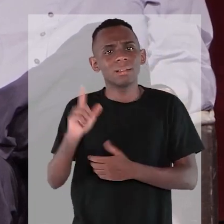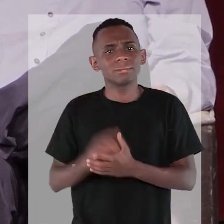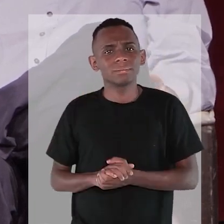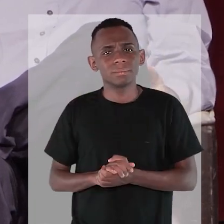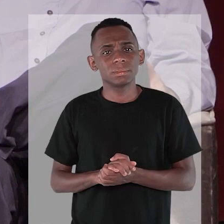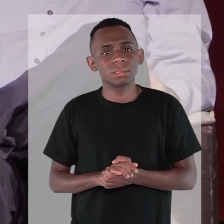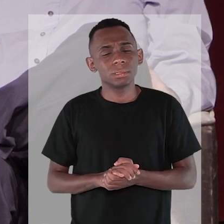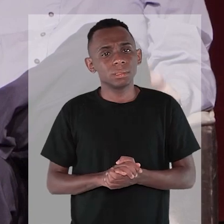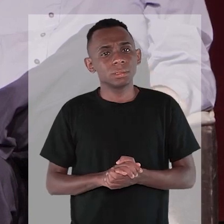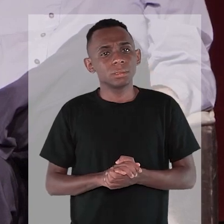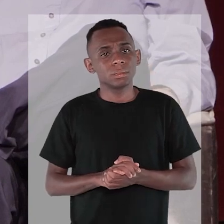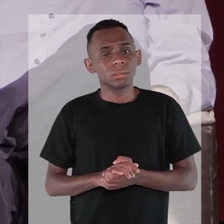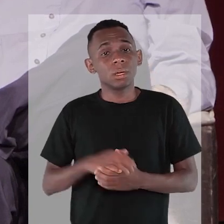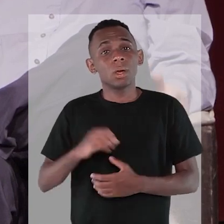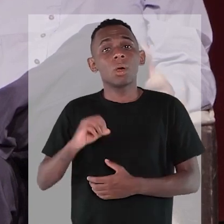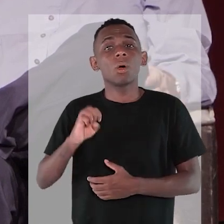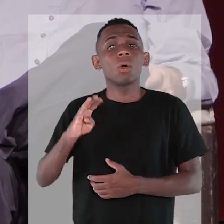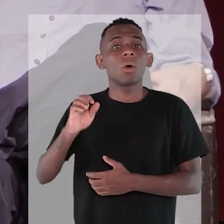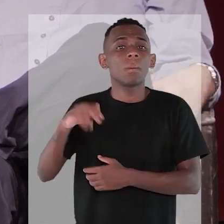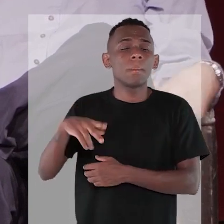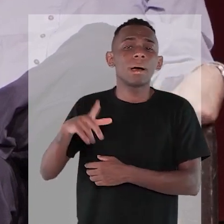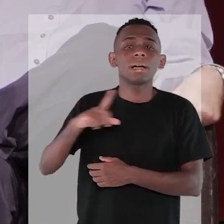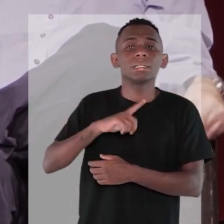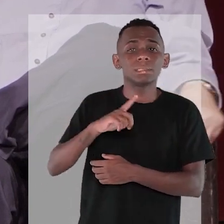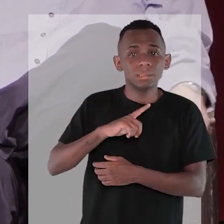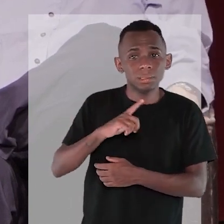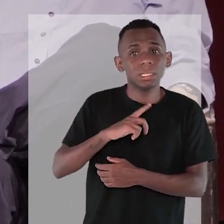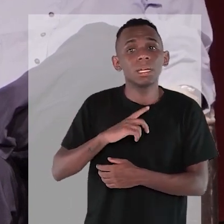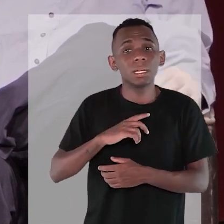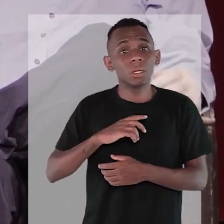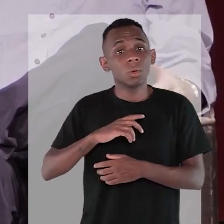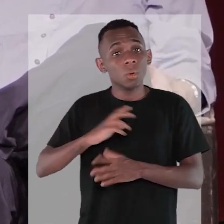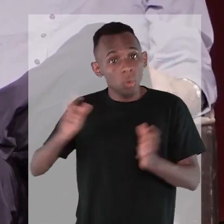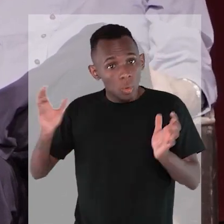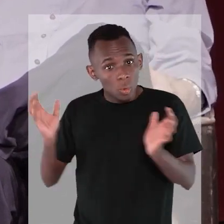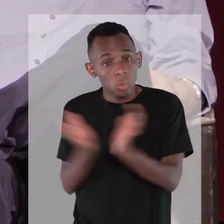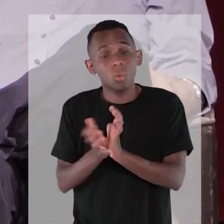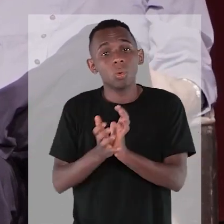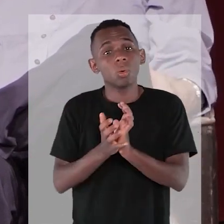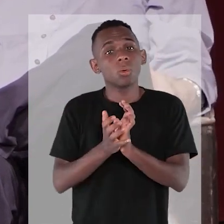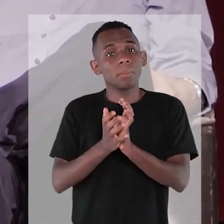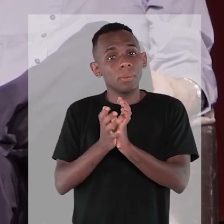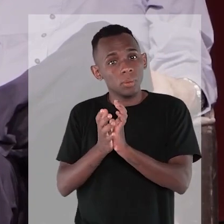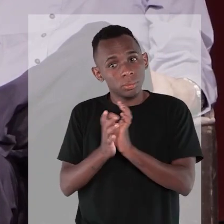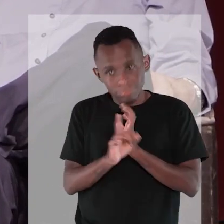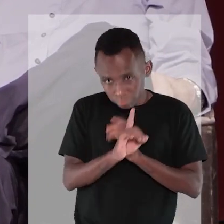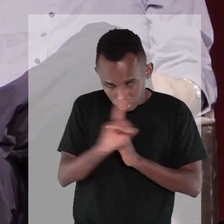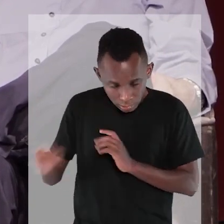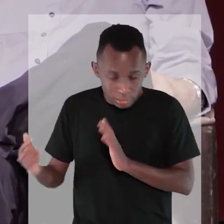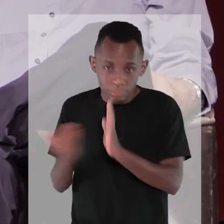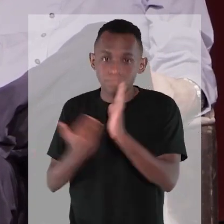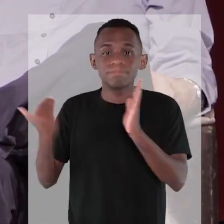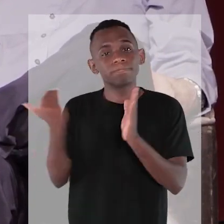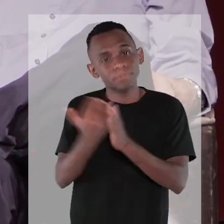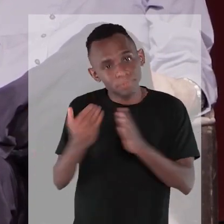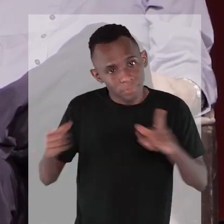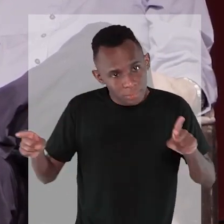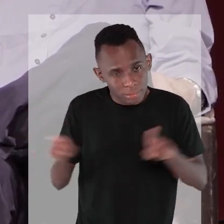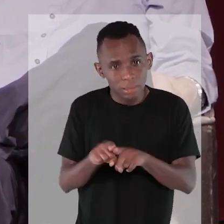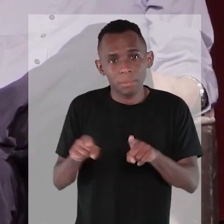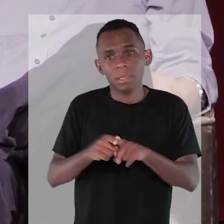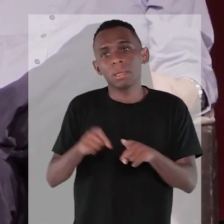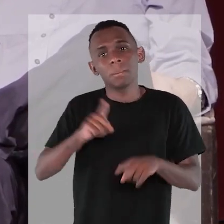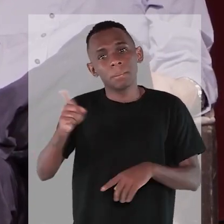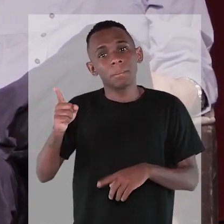O Orbán tem um governo cheio de tecnocratas e consegue entregar, apesar do antissemitismo dele, apesar da xenofobia,